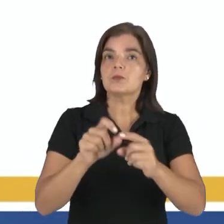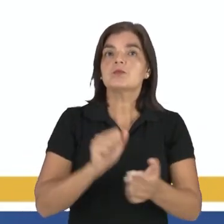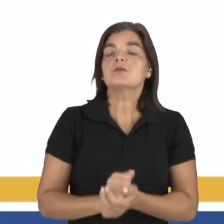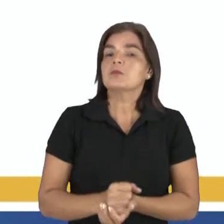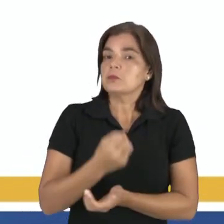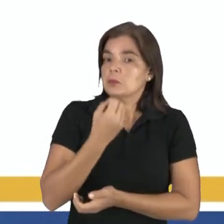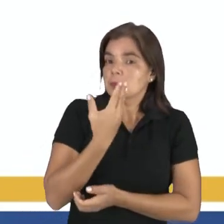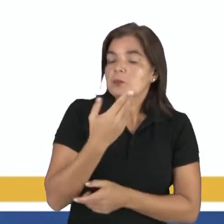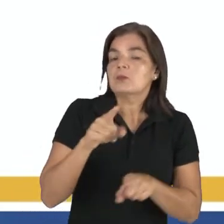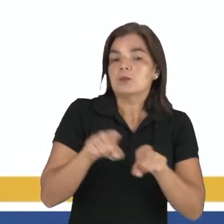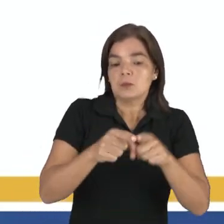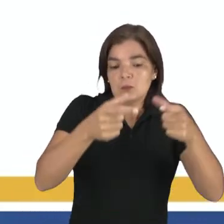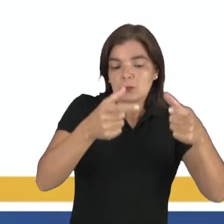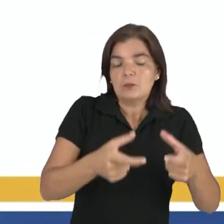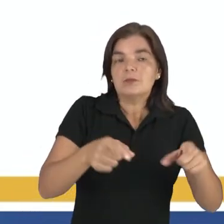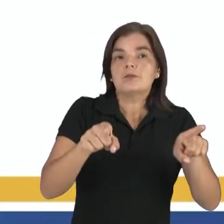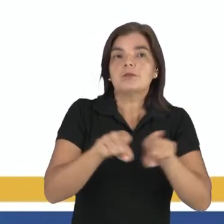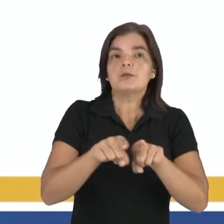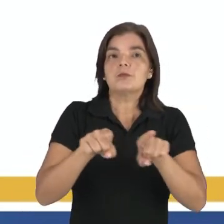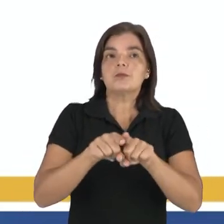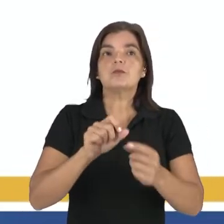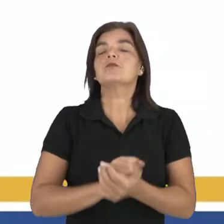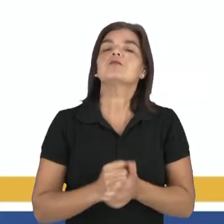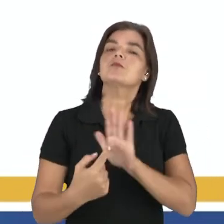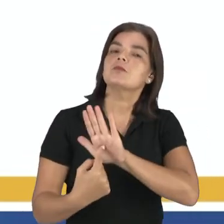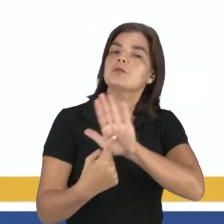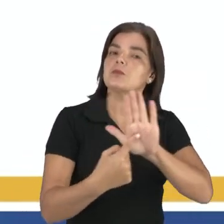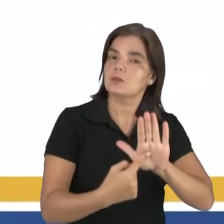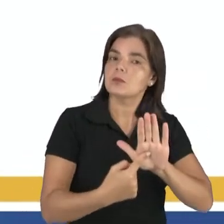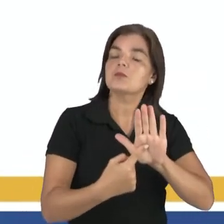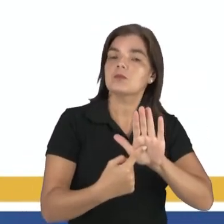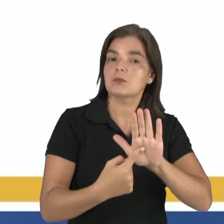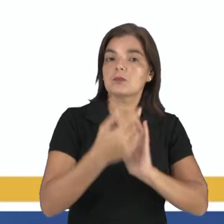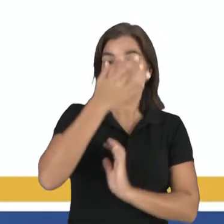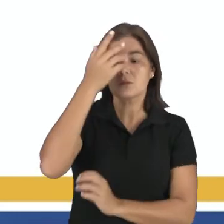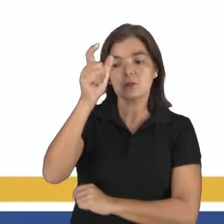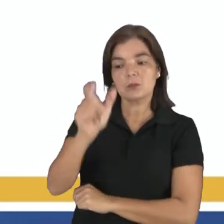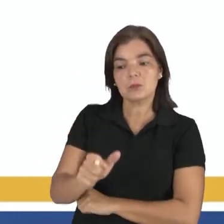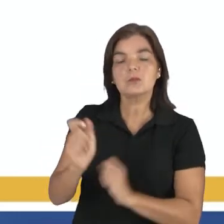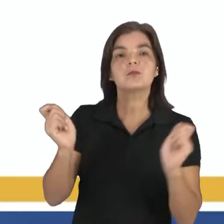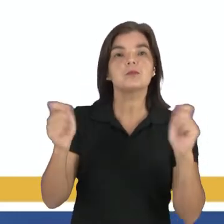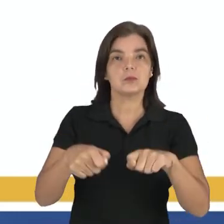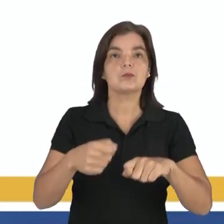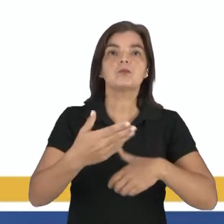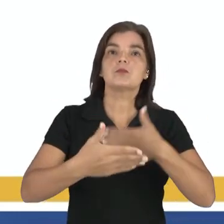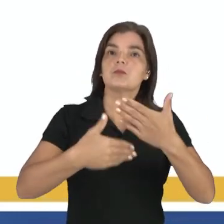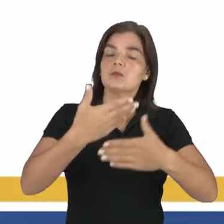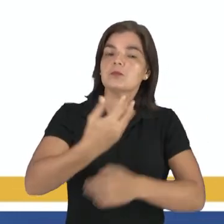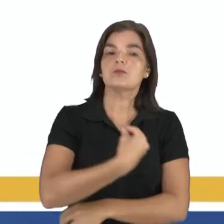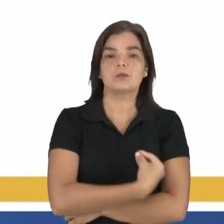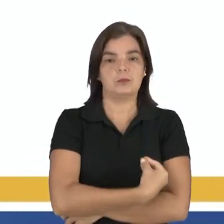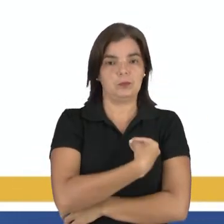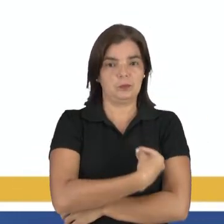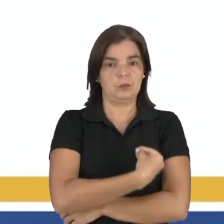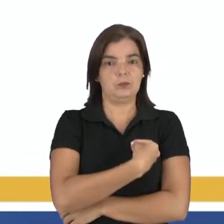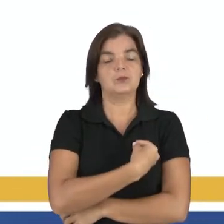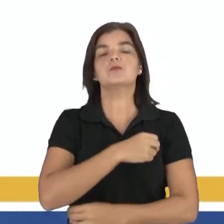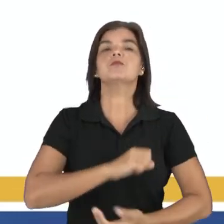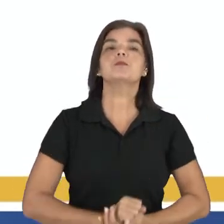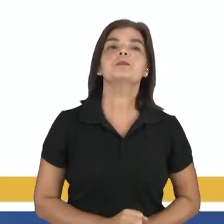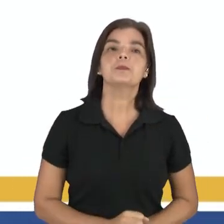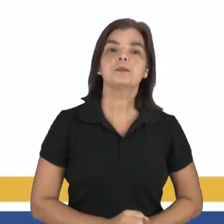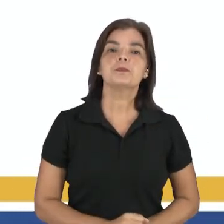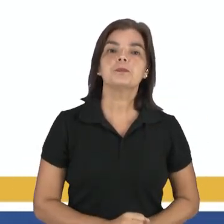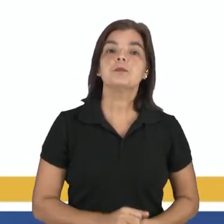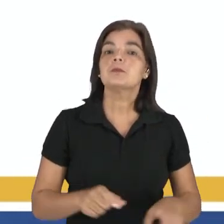ser vantajosa àquele ambiente e oferecer vantagem ao indivíduo para que ele possa se reproduzir e sobreviver àquele determinado